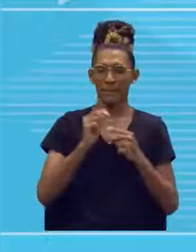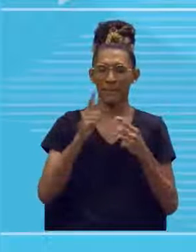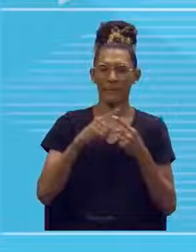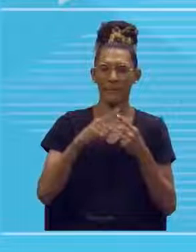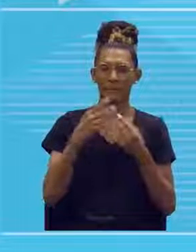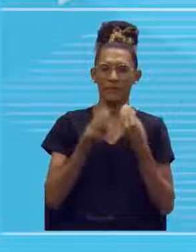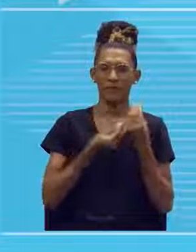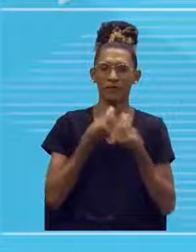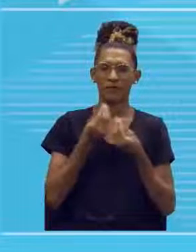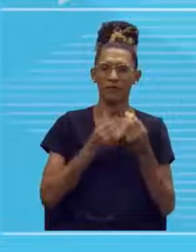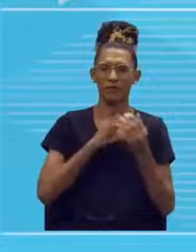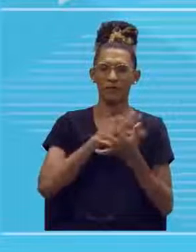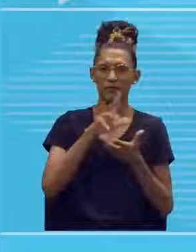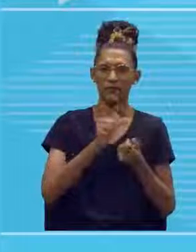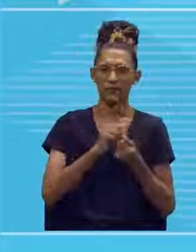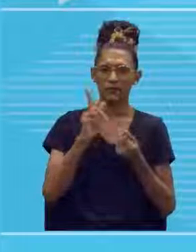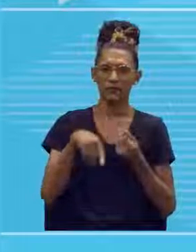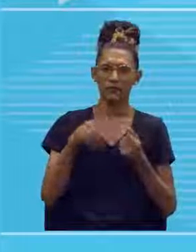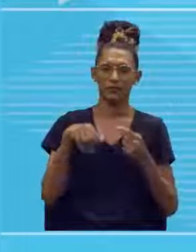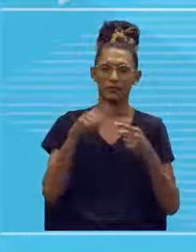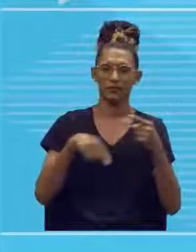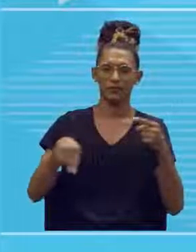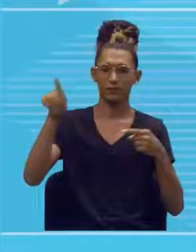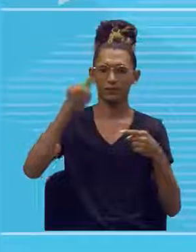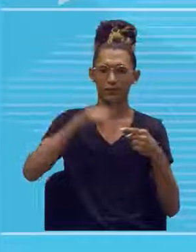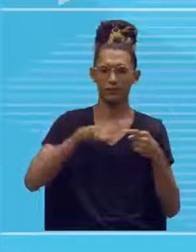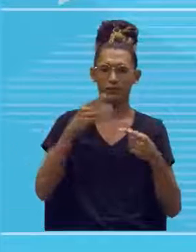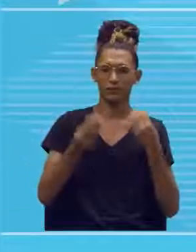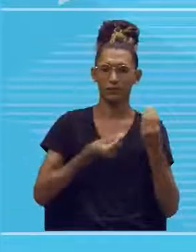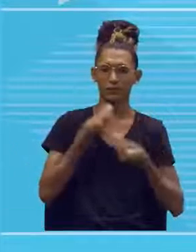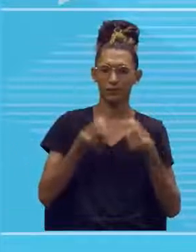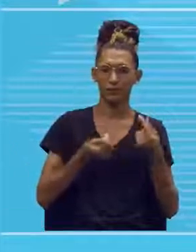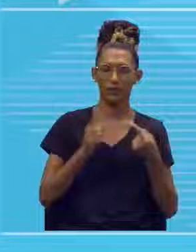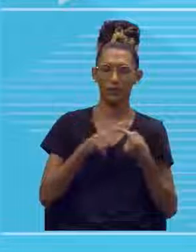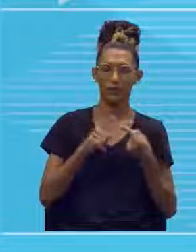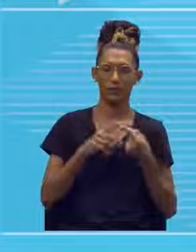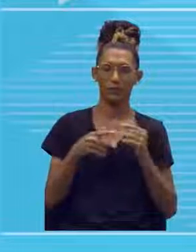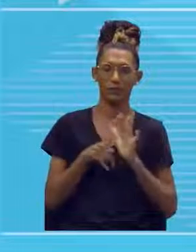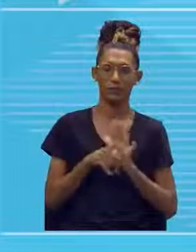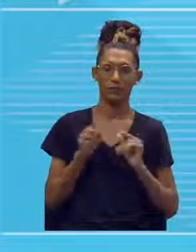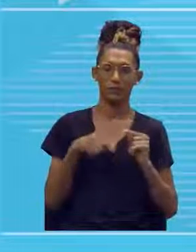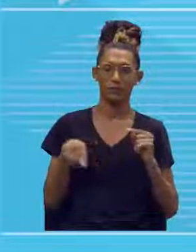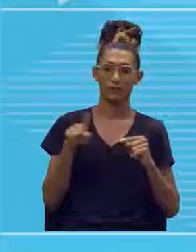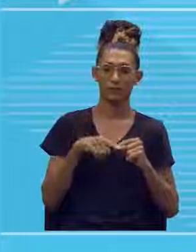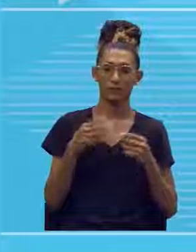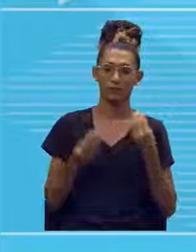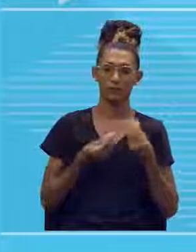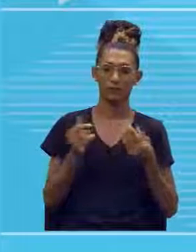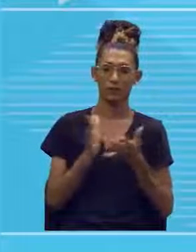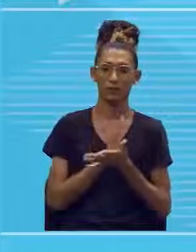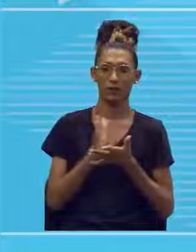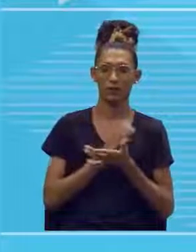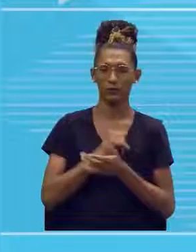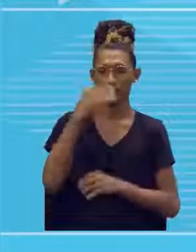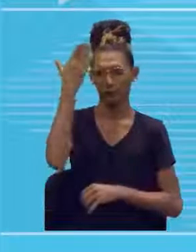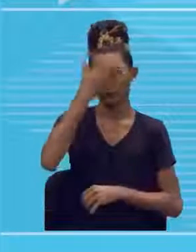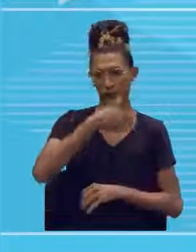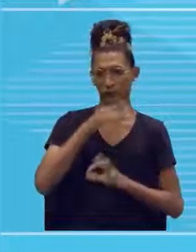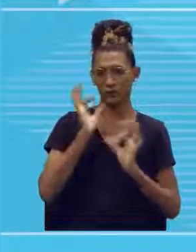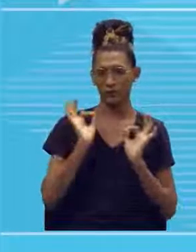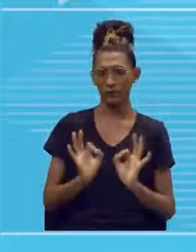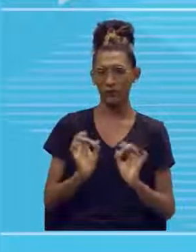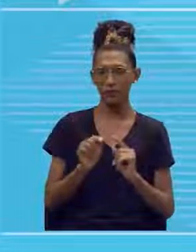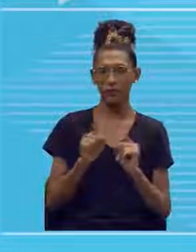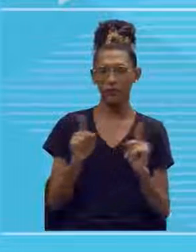a Terra é redonda o formato da terra é assim várias coisas comprovam isso tá bom